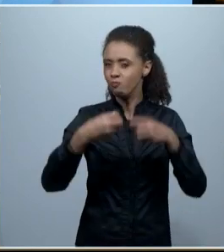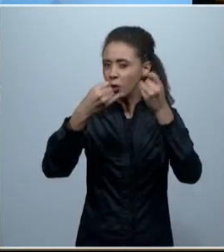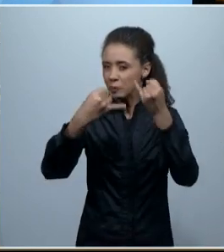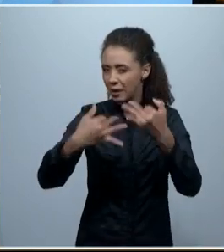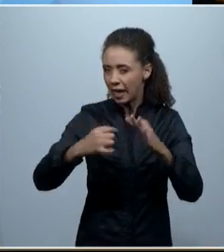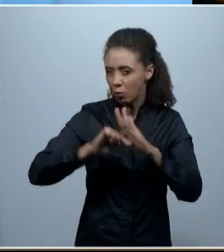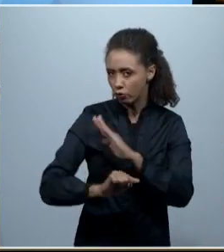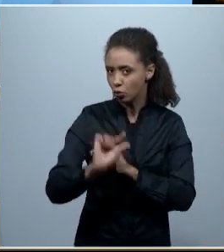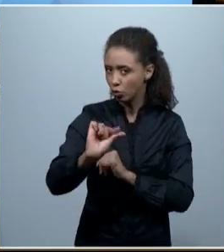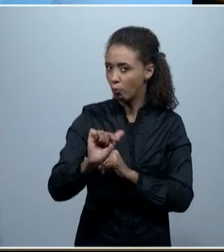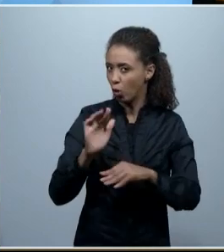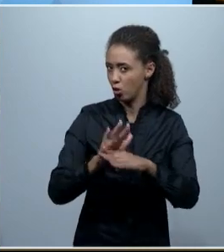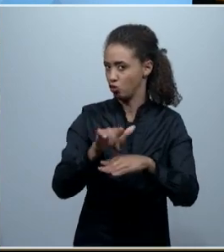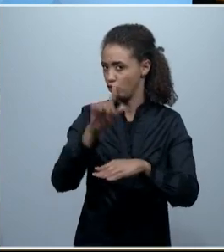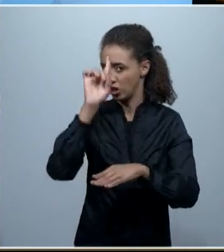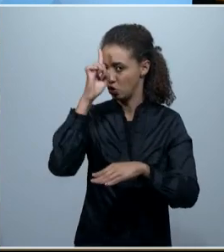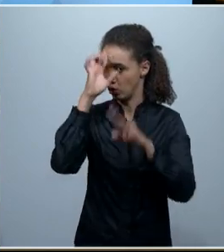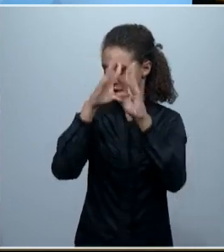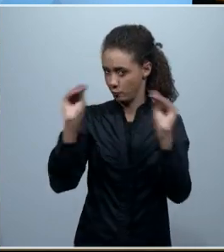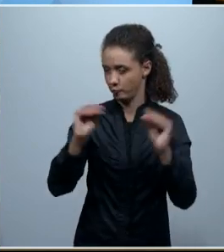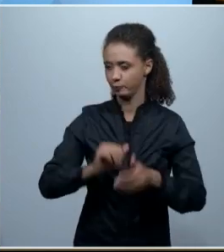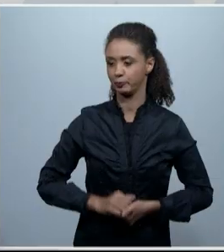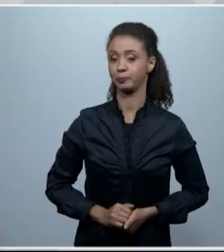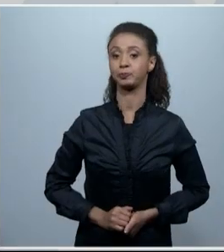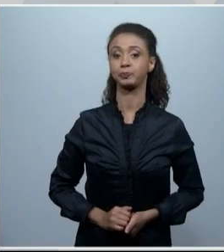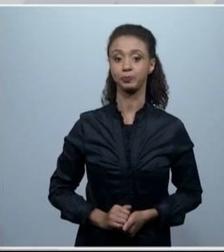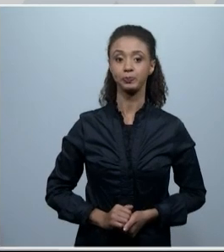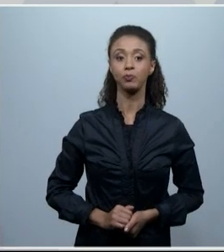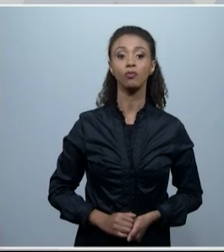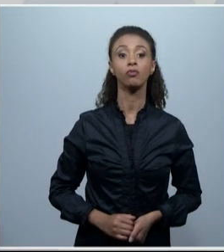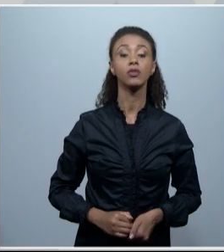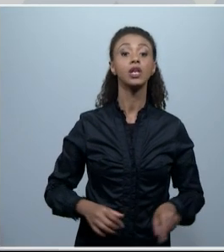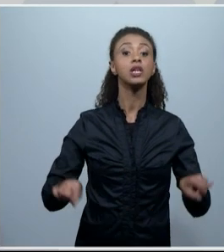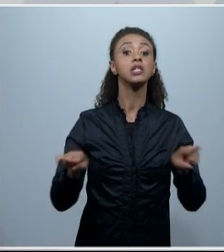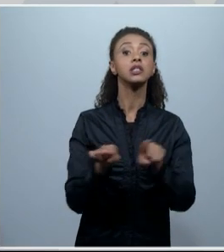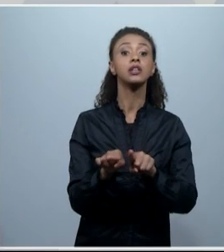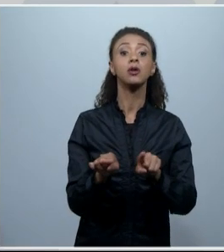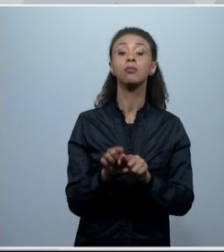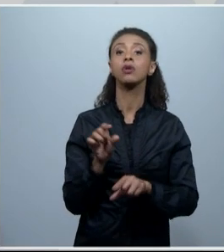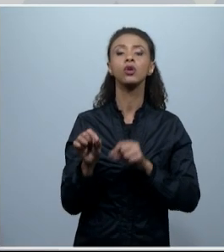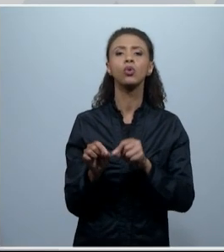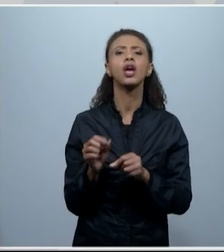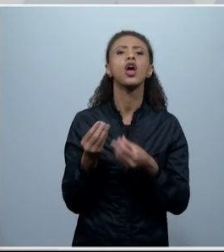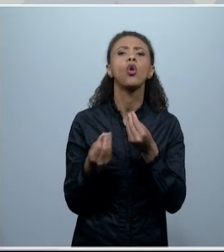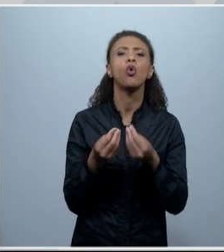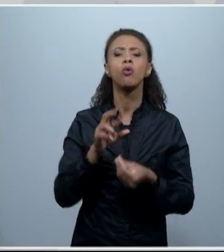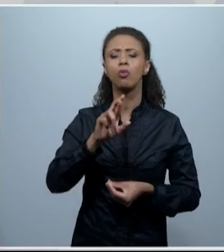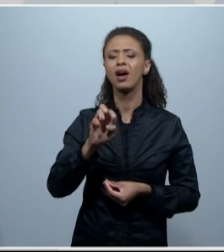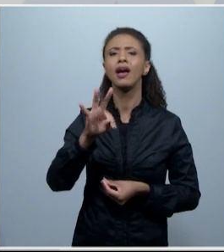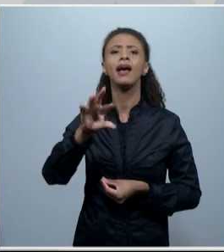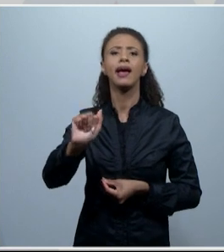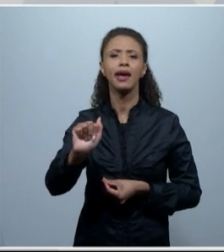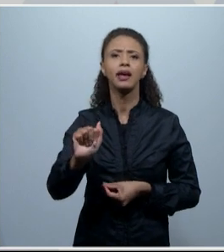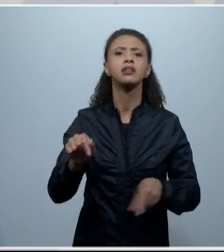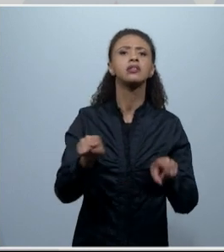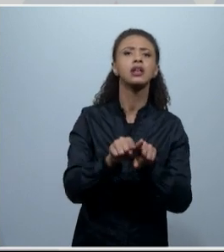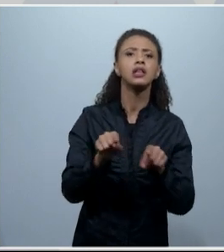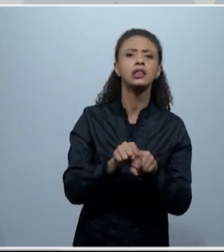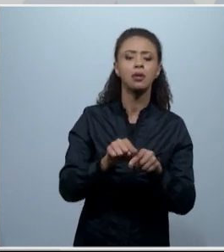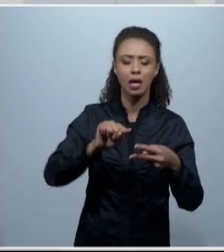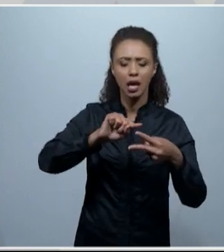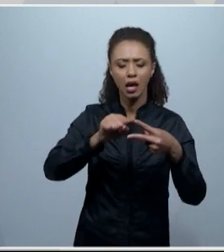tentar sanar essa dúvida tá e precisa entender como funcionam os segmentos de reta em ângulos a